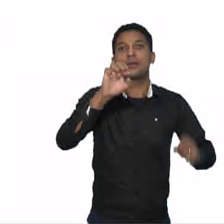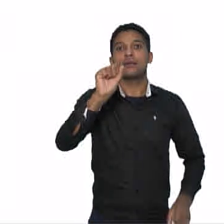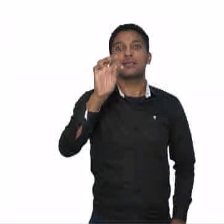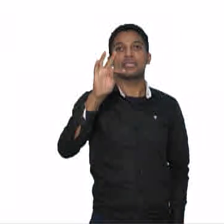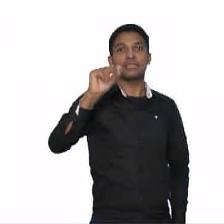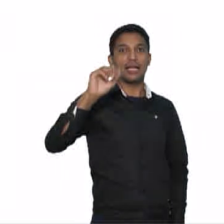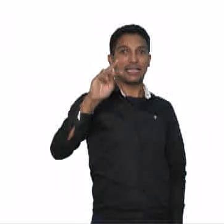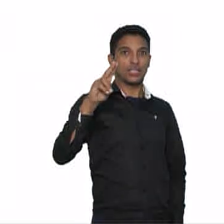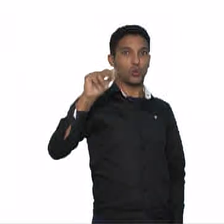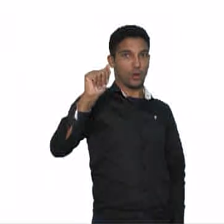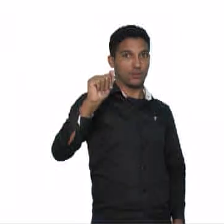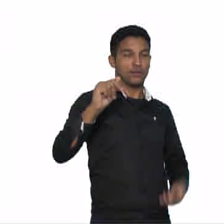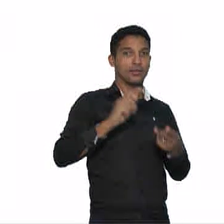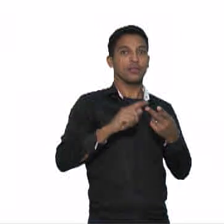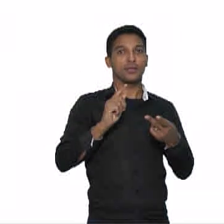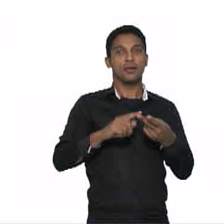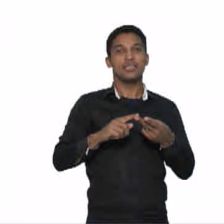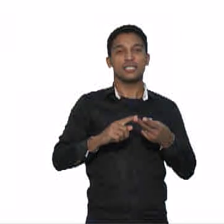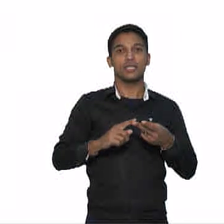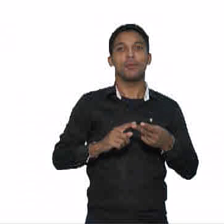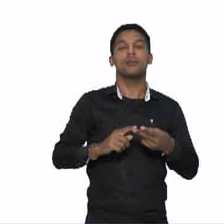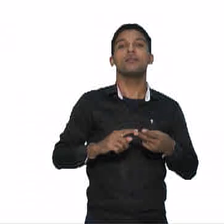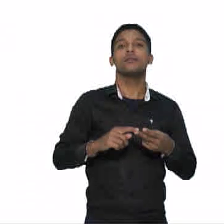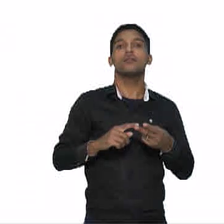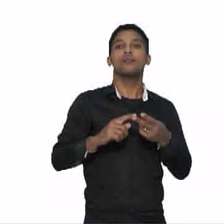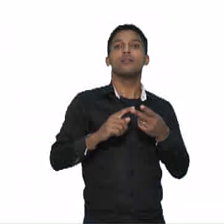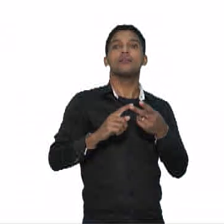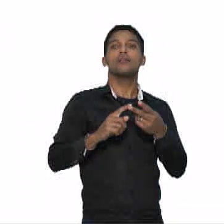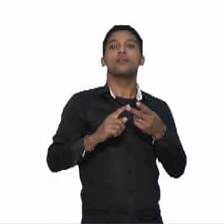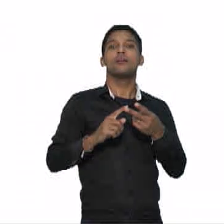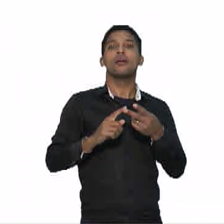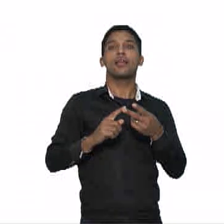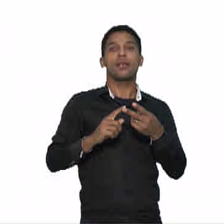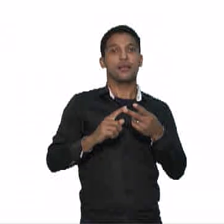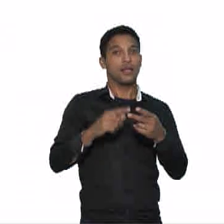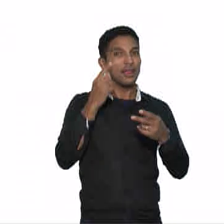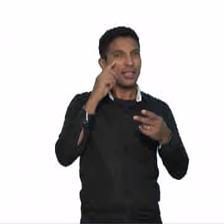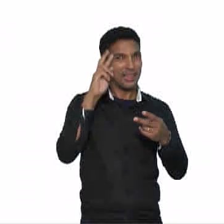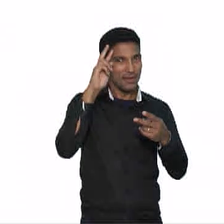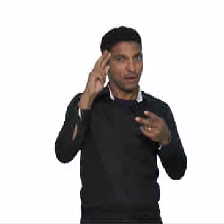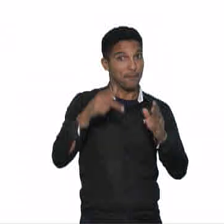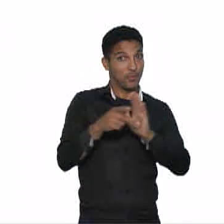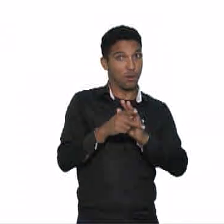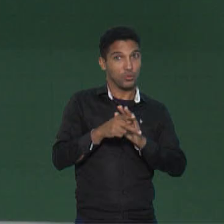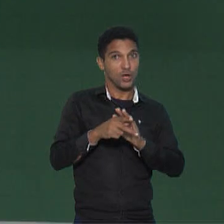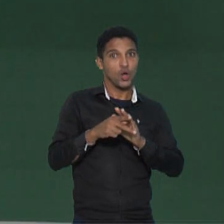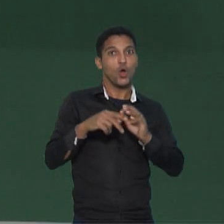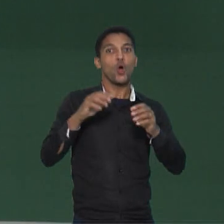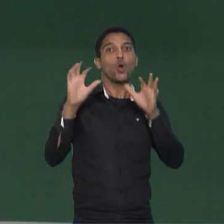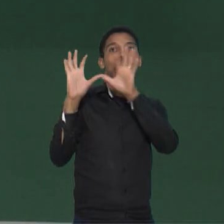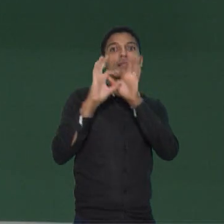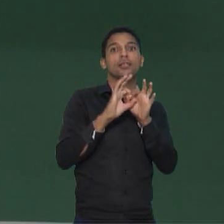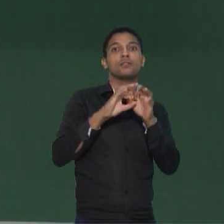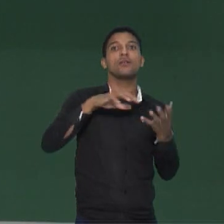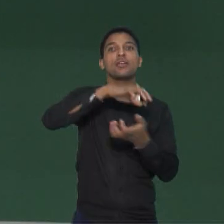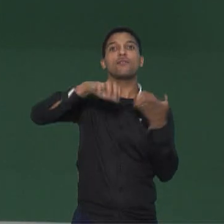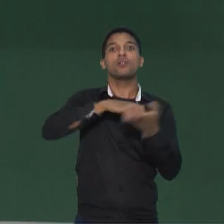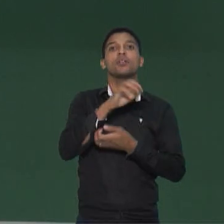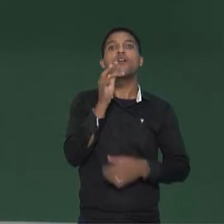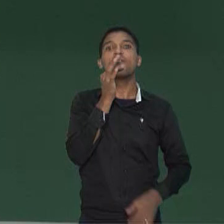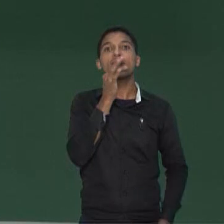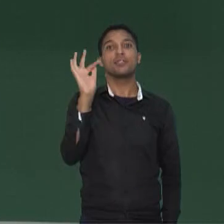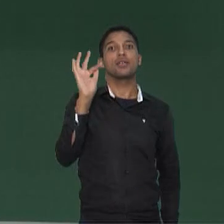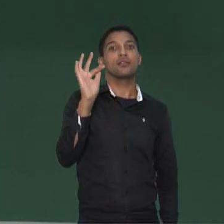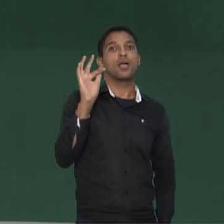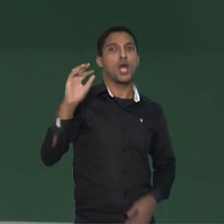de Afrodite, crianças com filósofos, e após tinha a Revolução Francesa, não holandesa. Por isso essa está errada. Na época